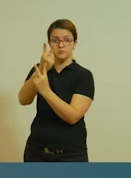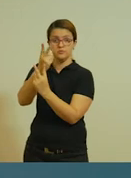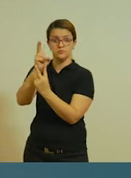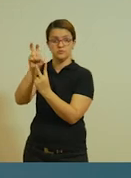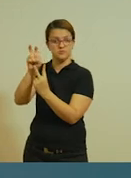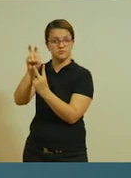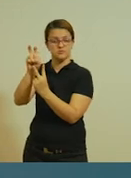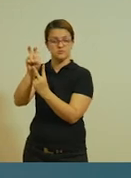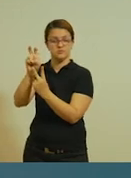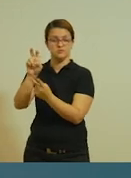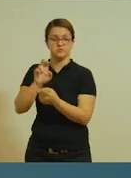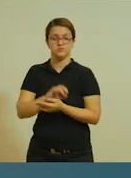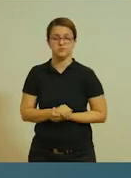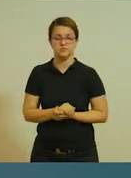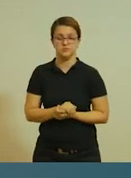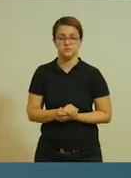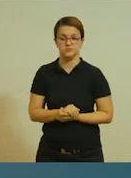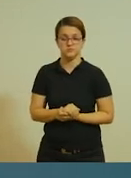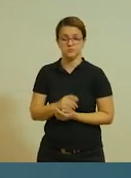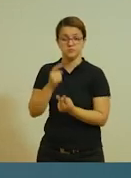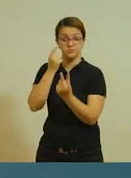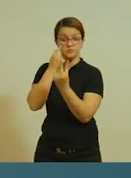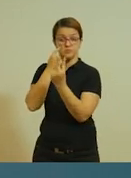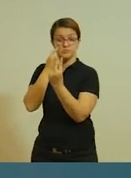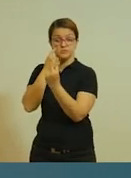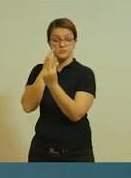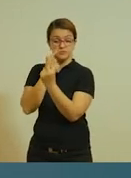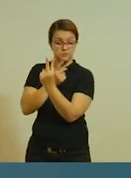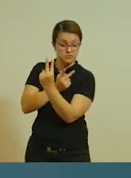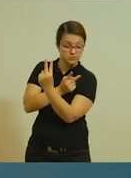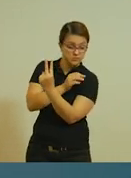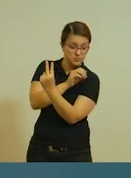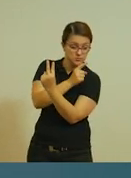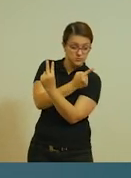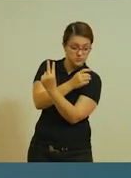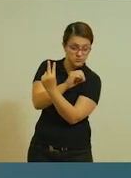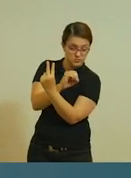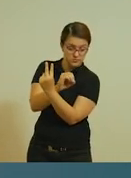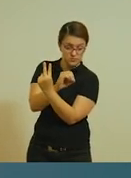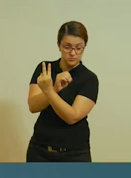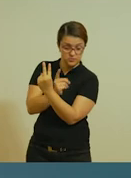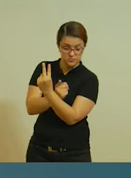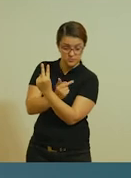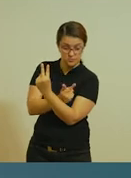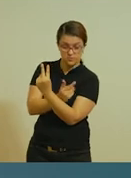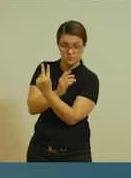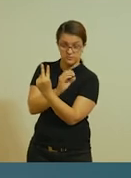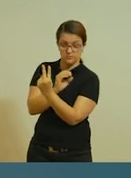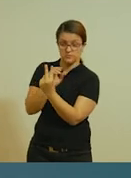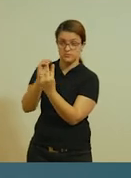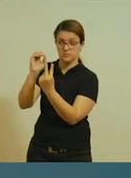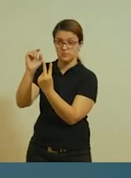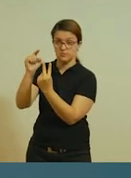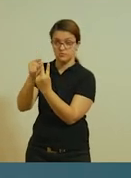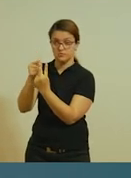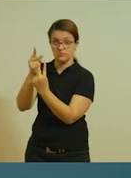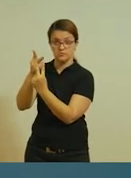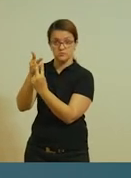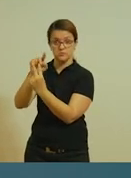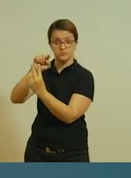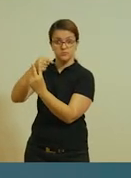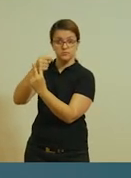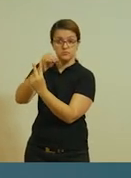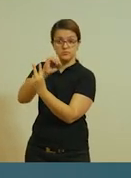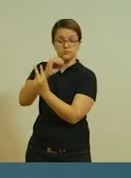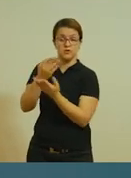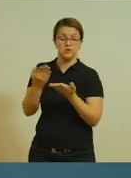25 centésimos. Então, observe, duas casas decimais, dois zeros. Agora, a gente